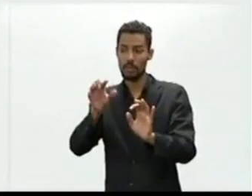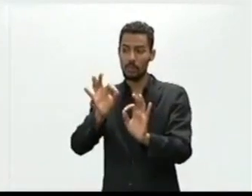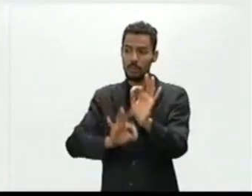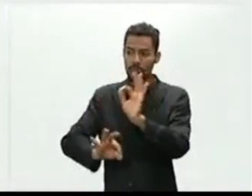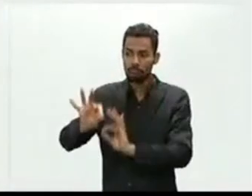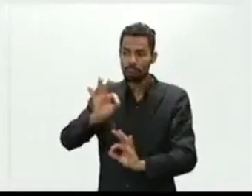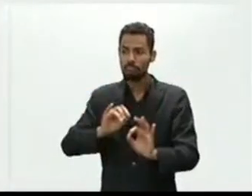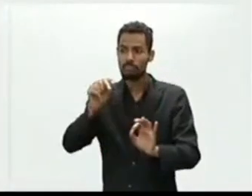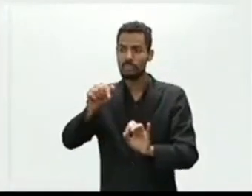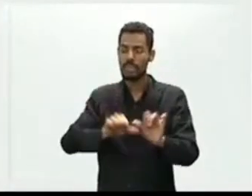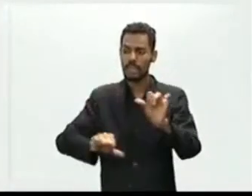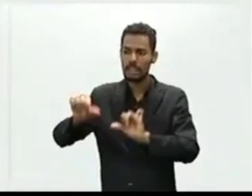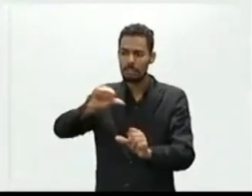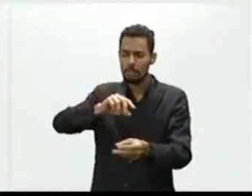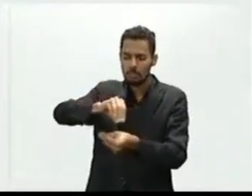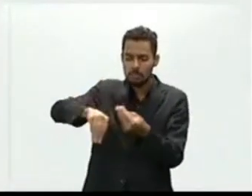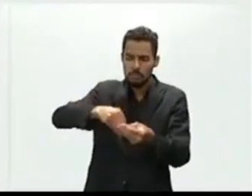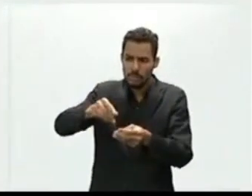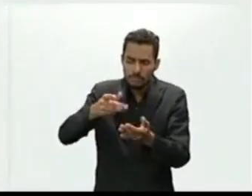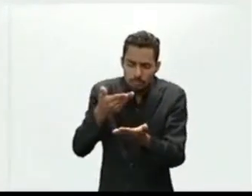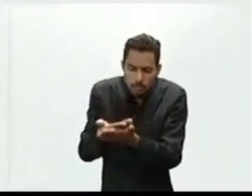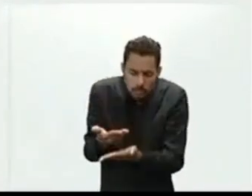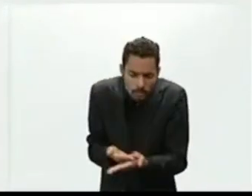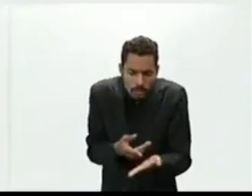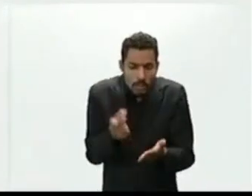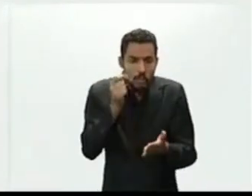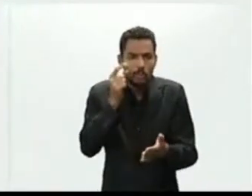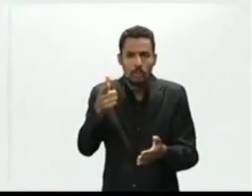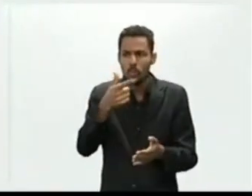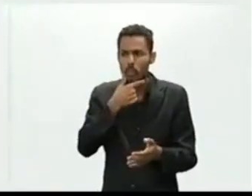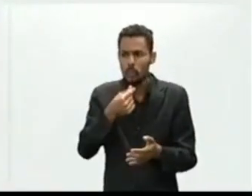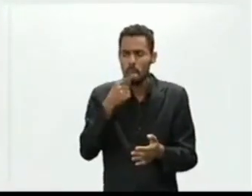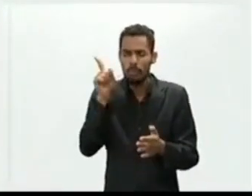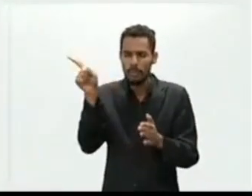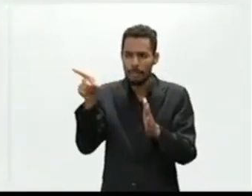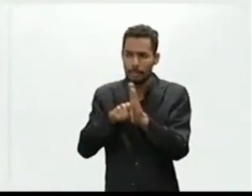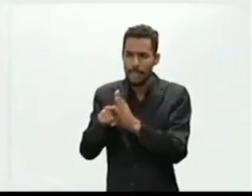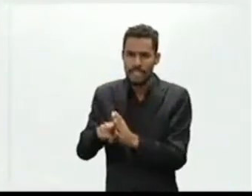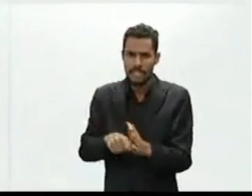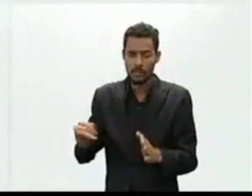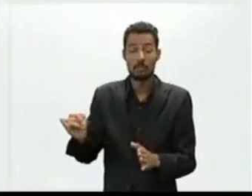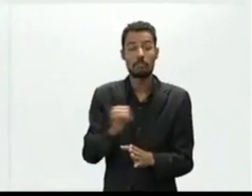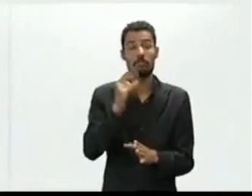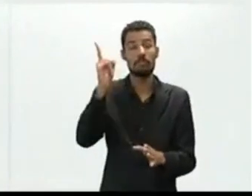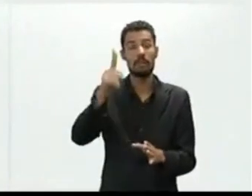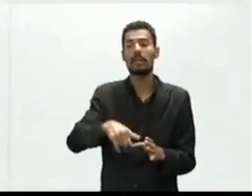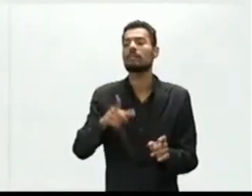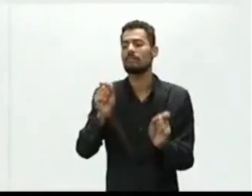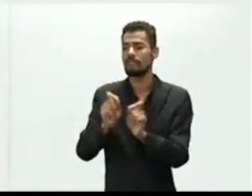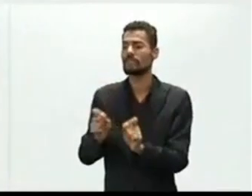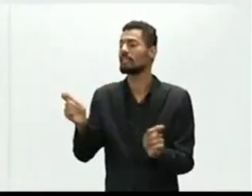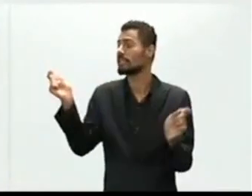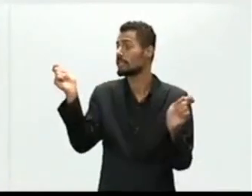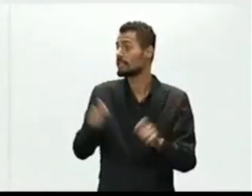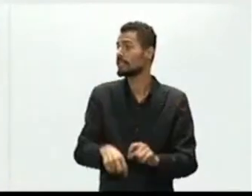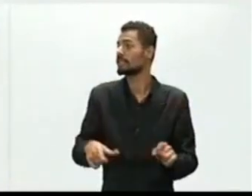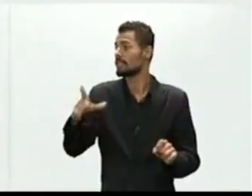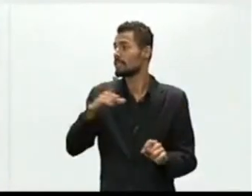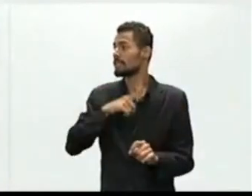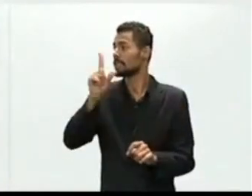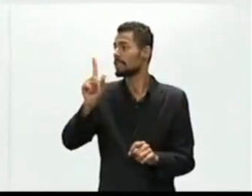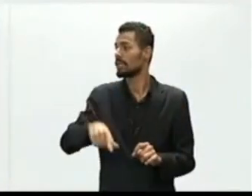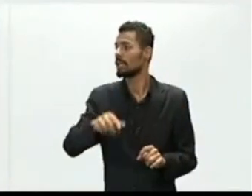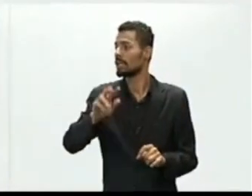tratamento químico nela, que foi descoberto pelo Yamanaka, que foi um pesquisador importantíssimo, você consegue fazer com que ela seja